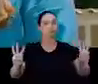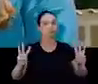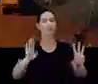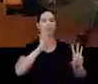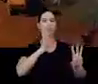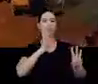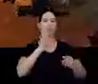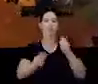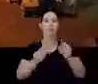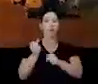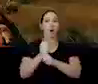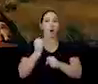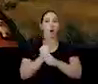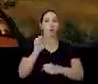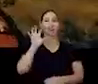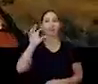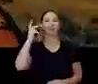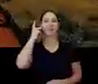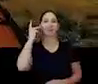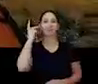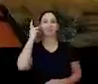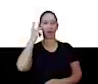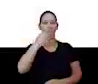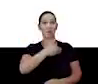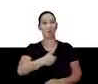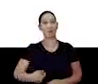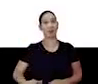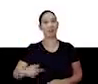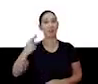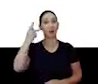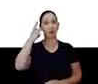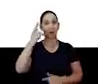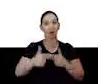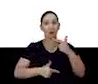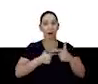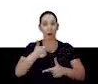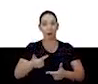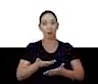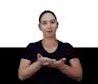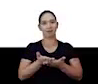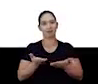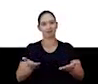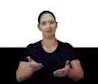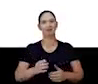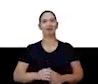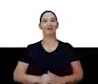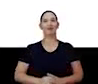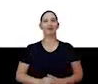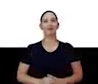Acesse e conheça as obras em todo o estado de São Paulo. O governo de São Paulo. Trabalho e emprego pra você. Acesse